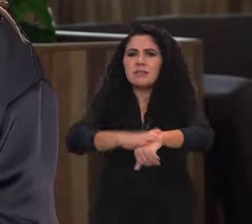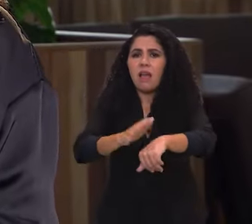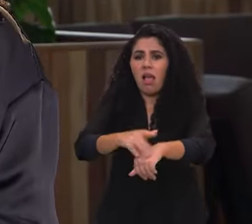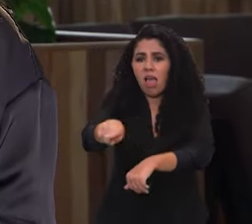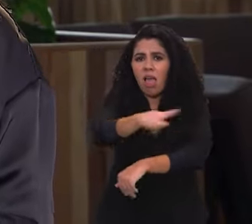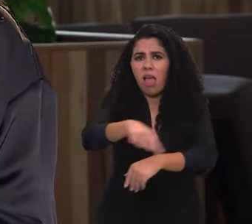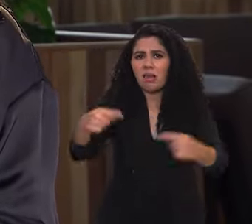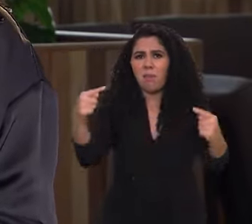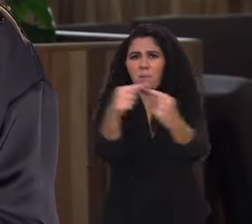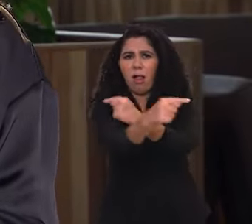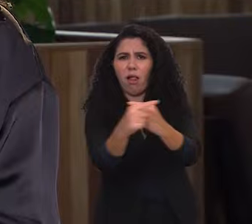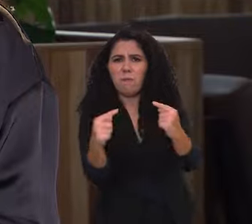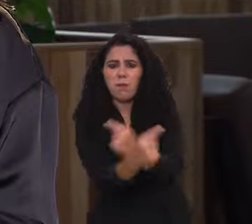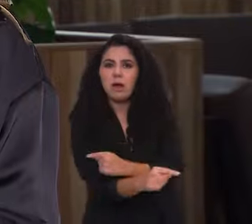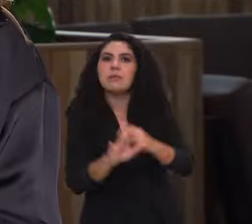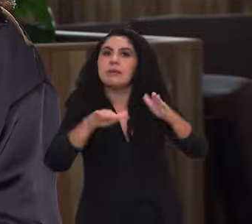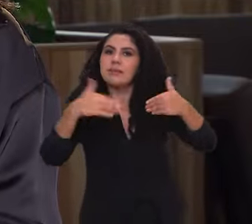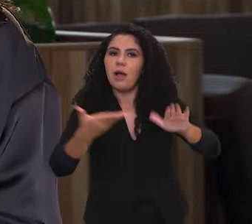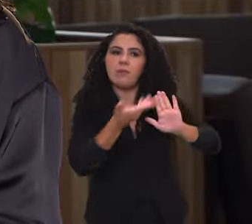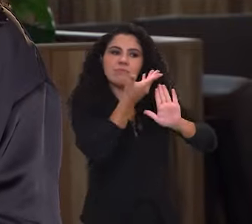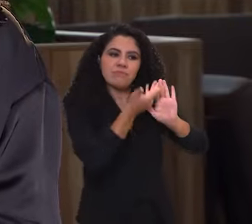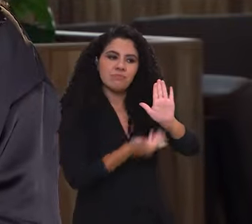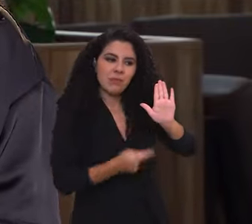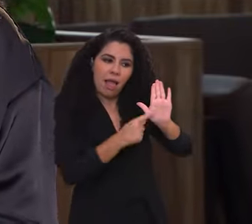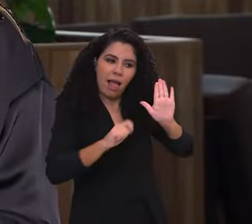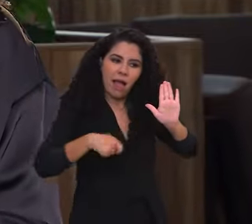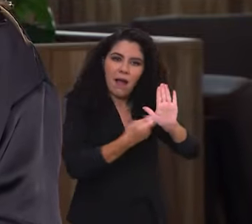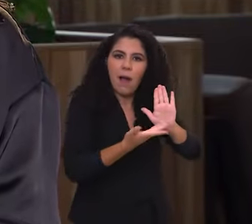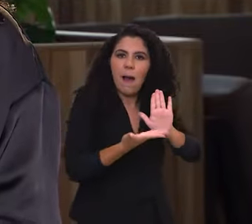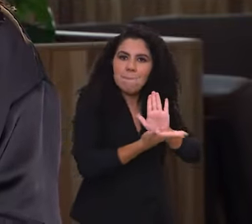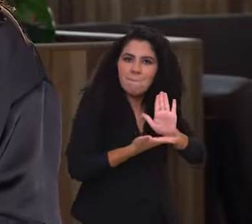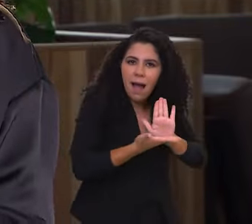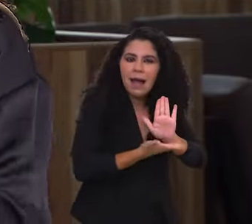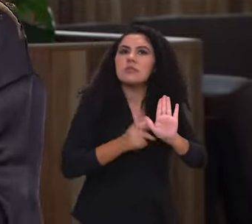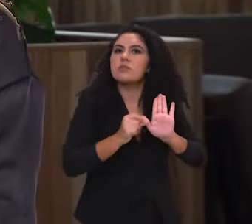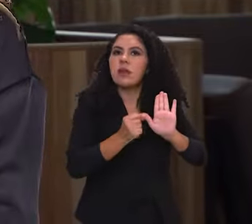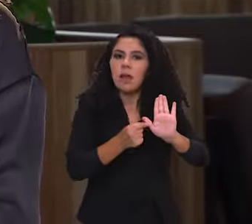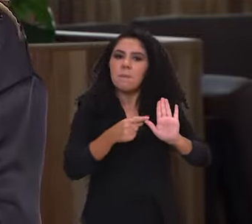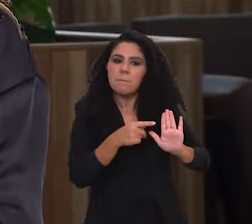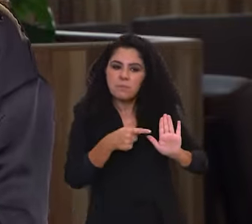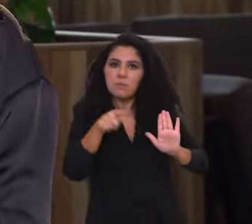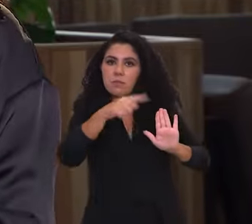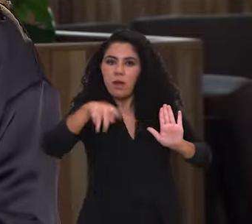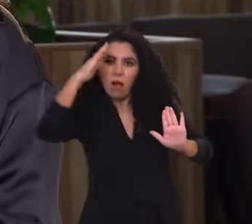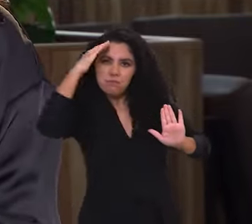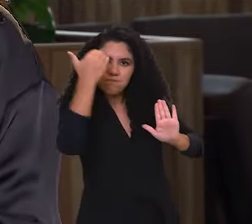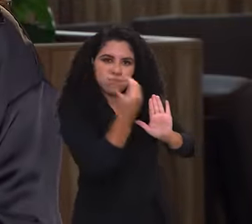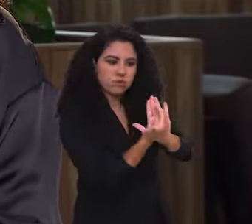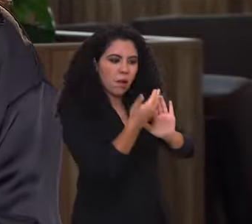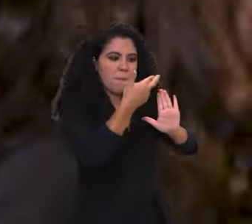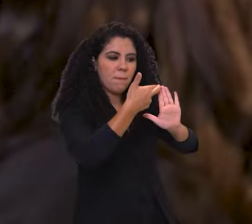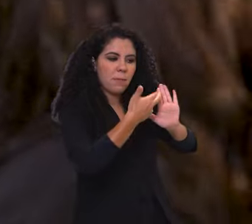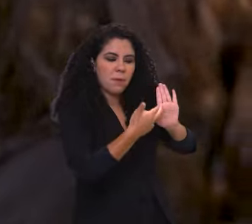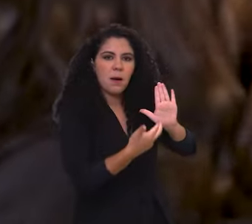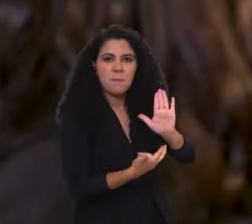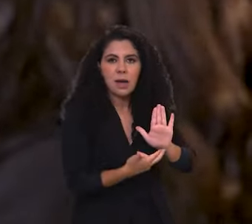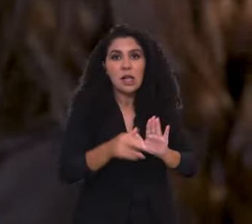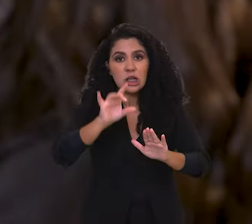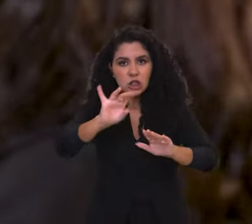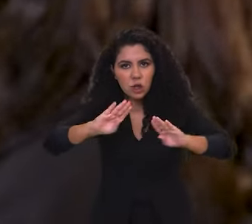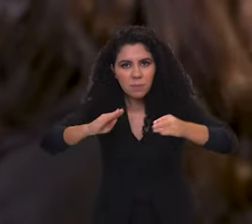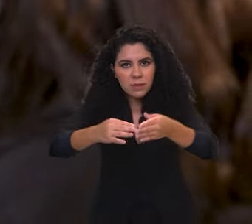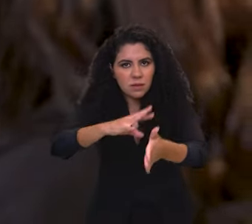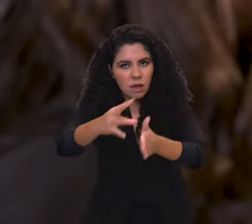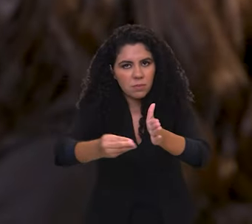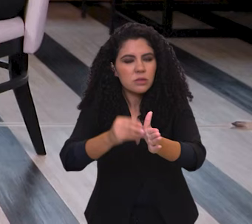eles. Então, a política ela vai permitir que se conheça o que incide lá em termos de regulamentação, não só na Amazônia,